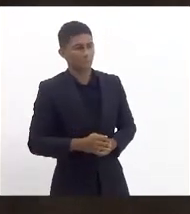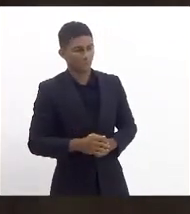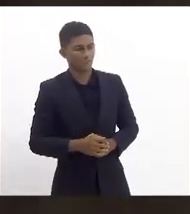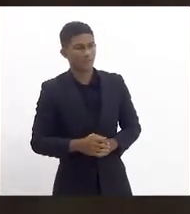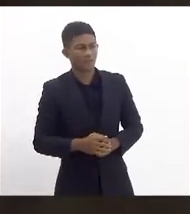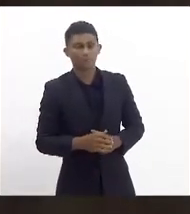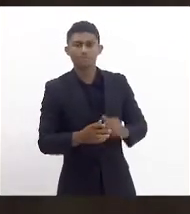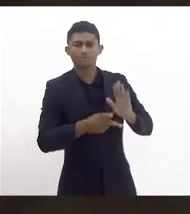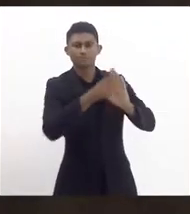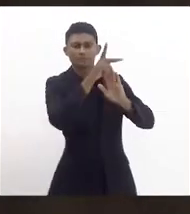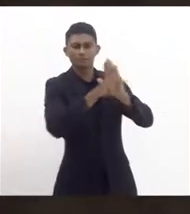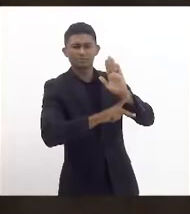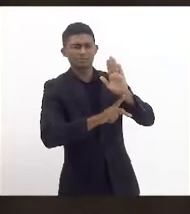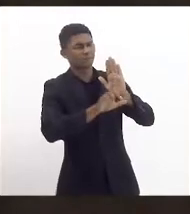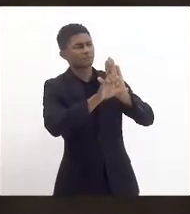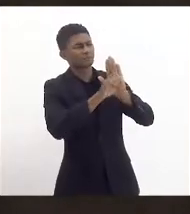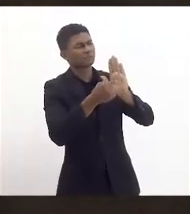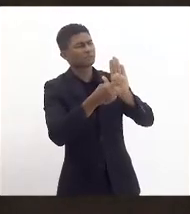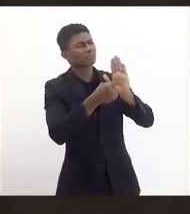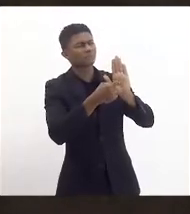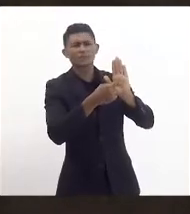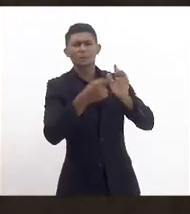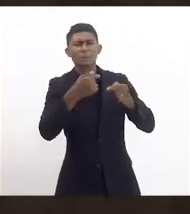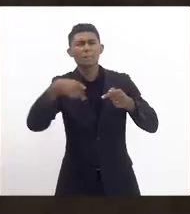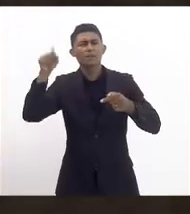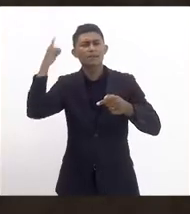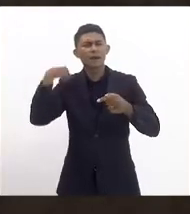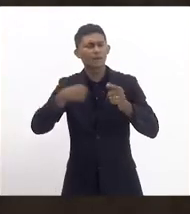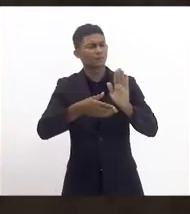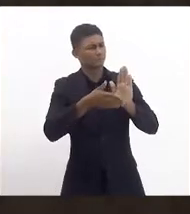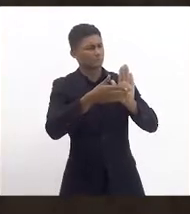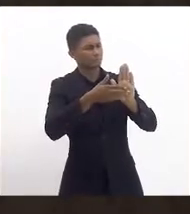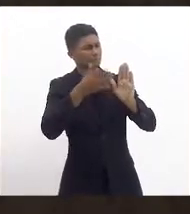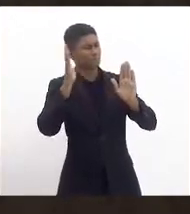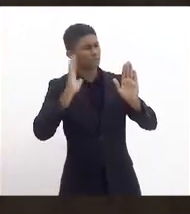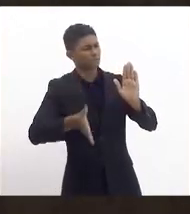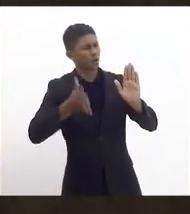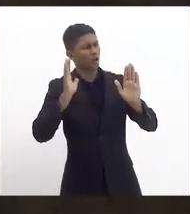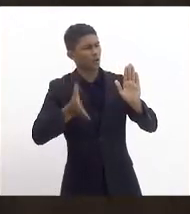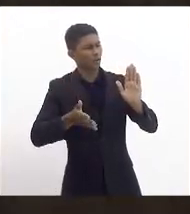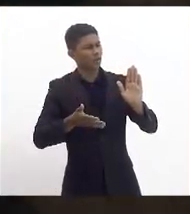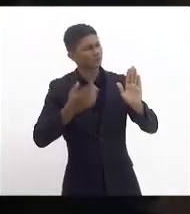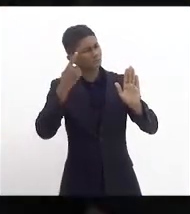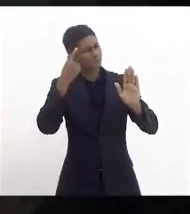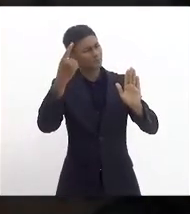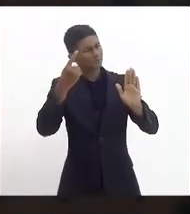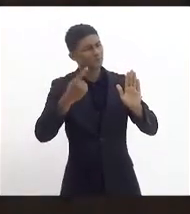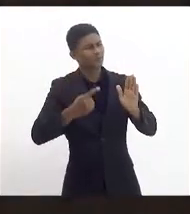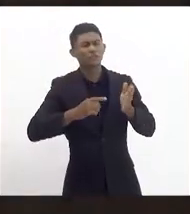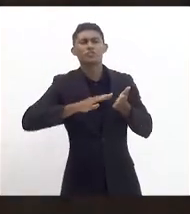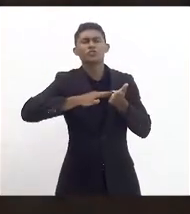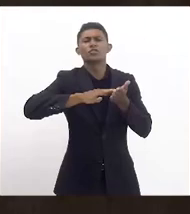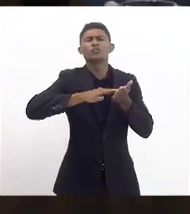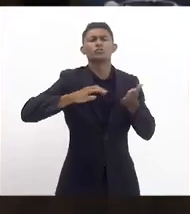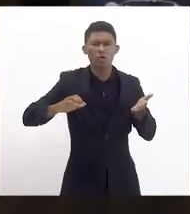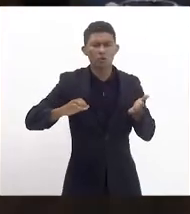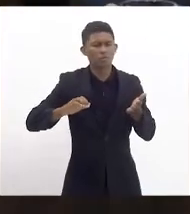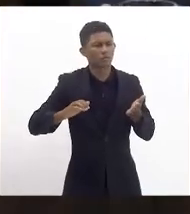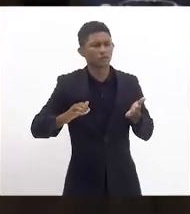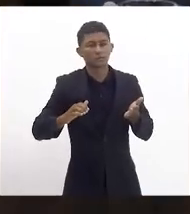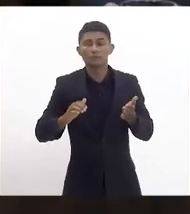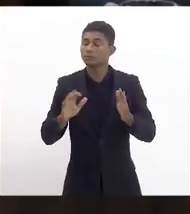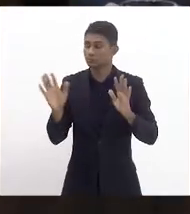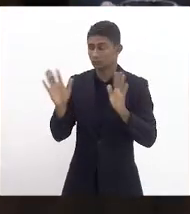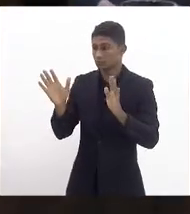esse projeto não veio à pauta semana passada? Foi retirado provisoriamente ou definitivamente? Não, foi pedido